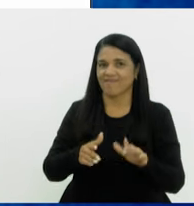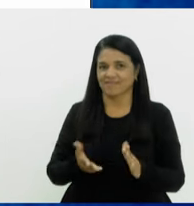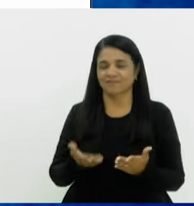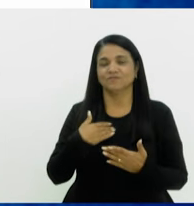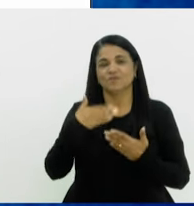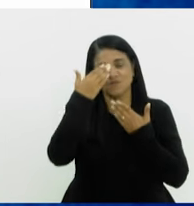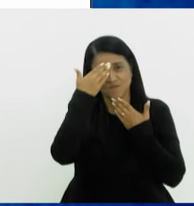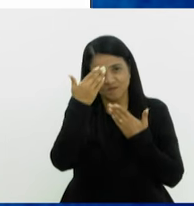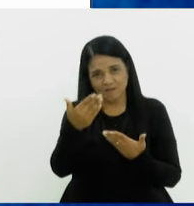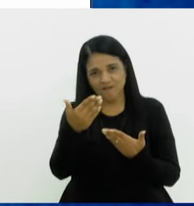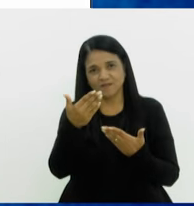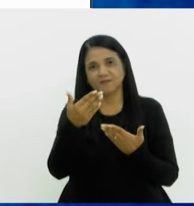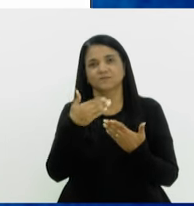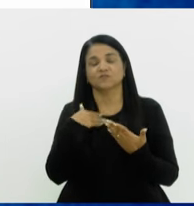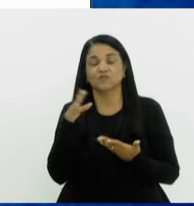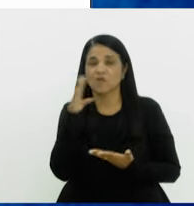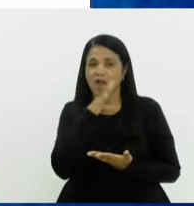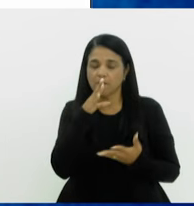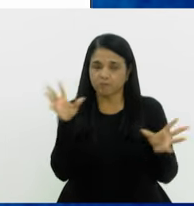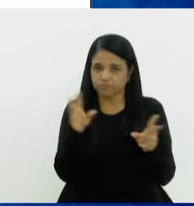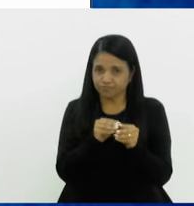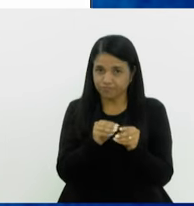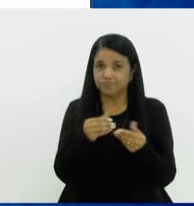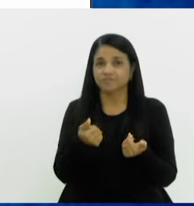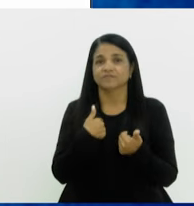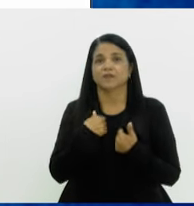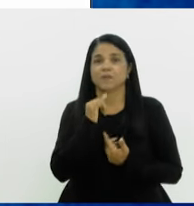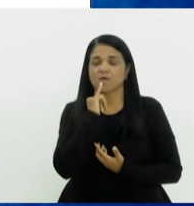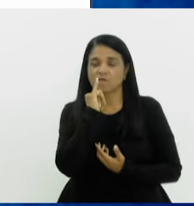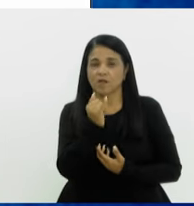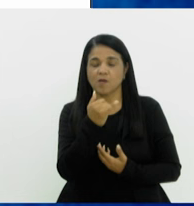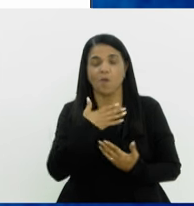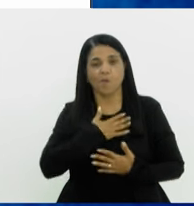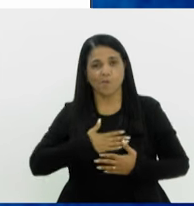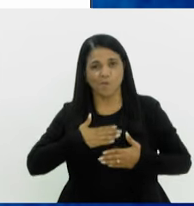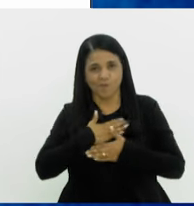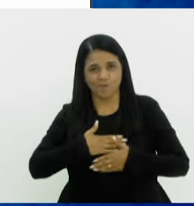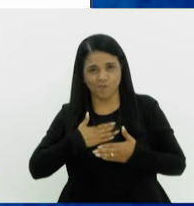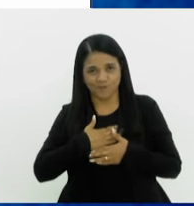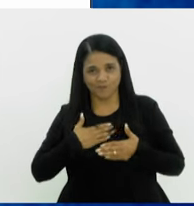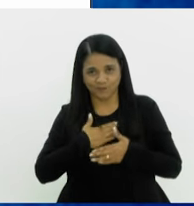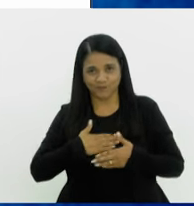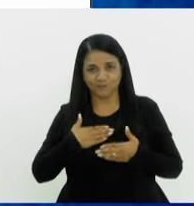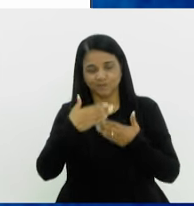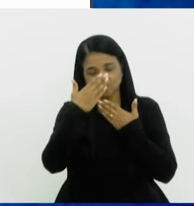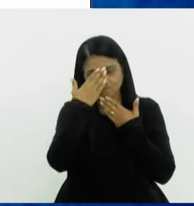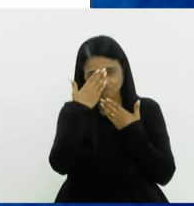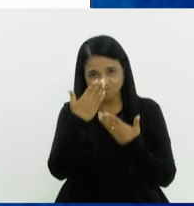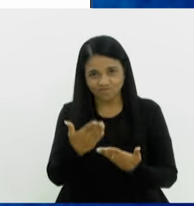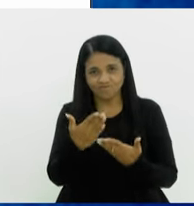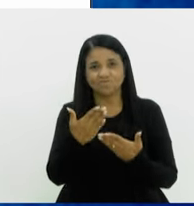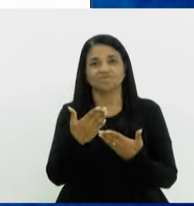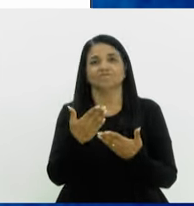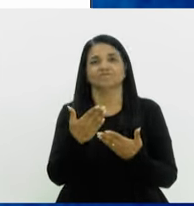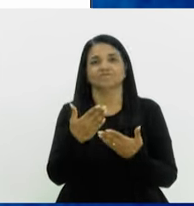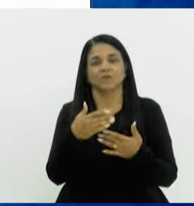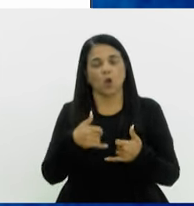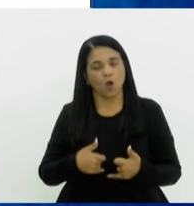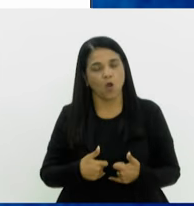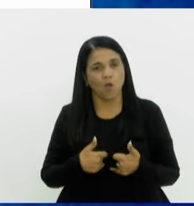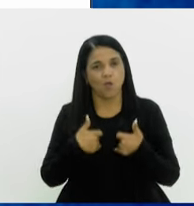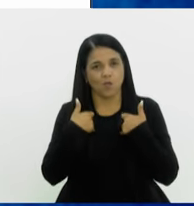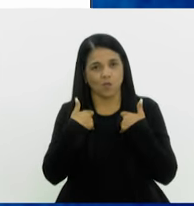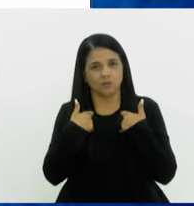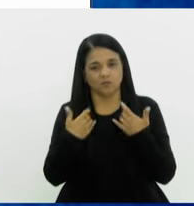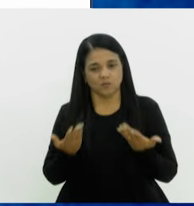muito obrigada eu tive que começar bem rapidinho mas só para dizer que é um prazer est aqui eu agradeço demais estou muito honrada